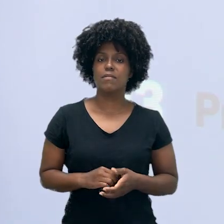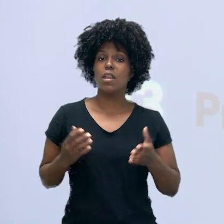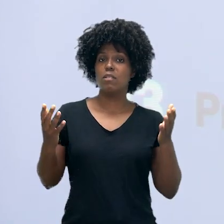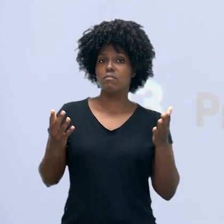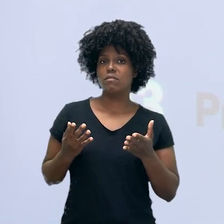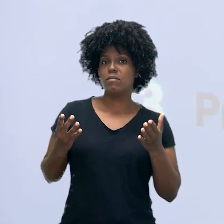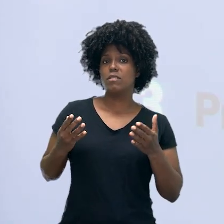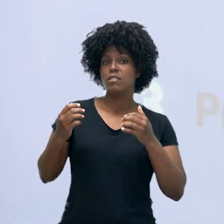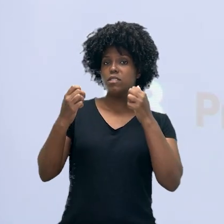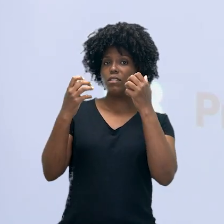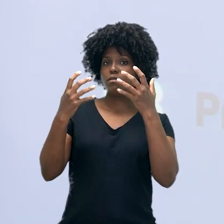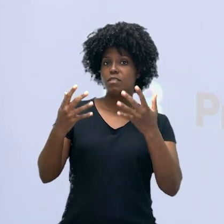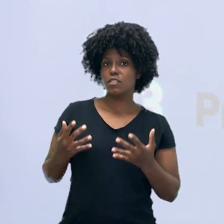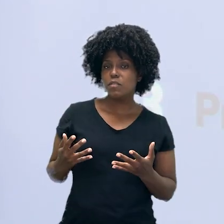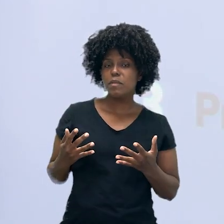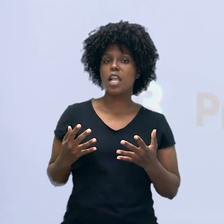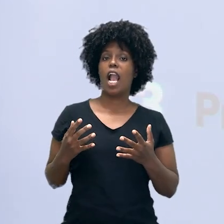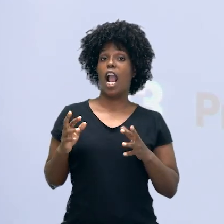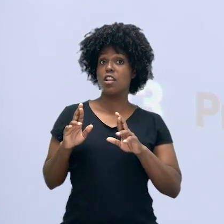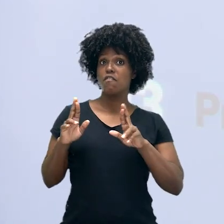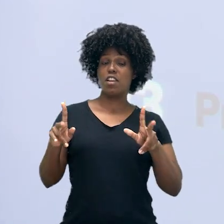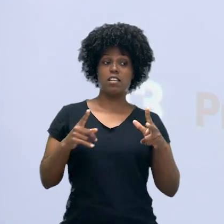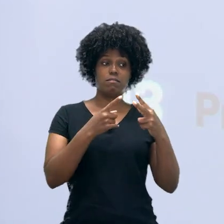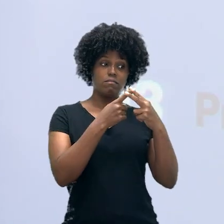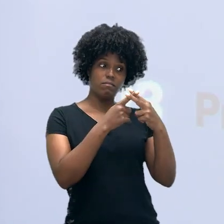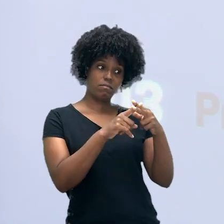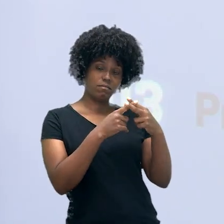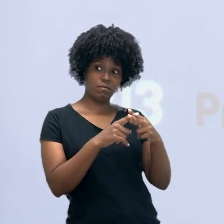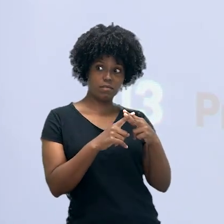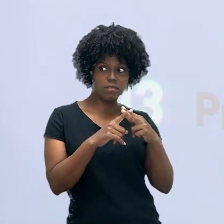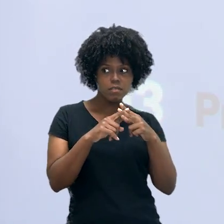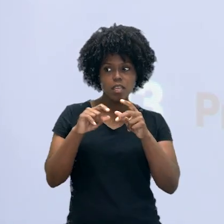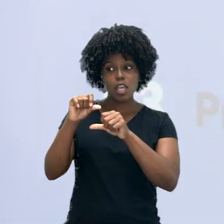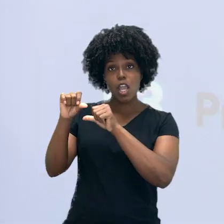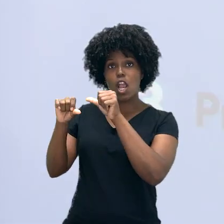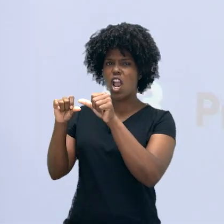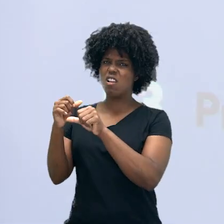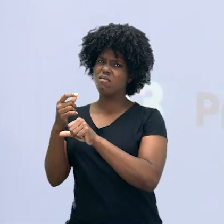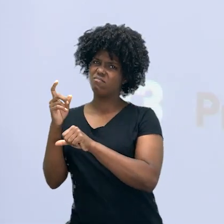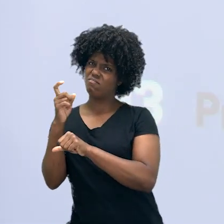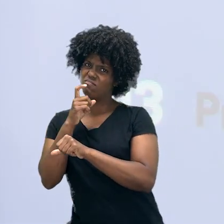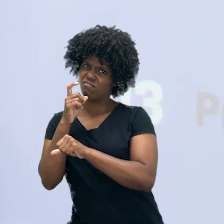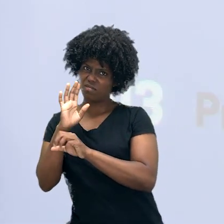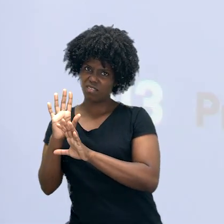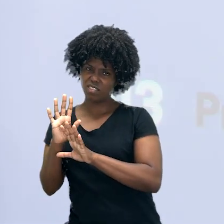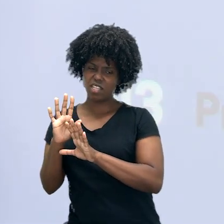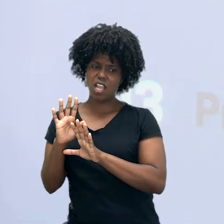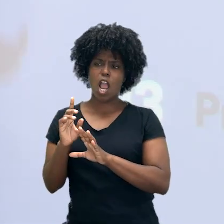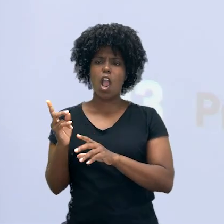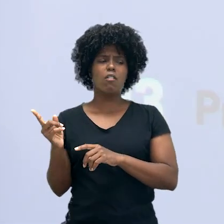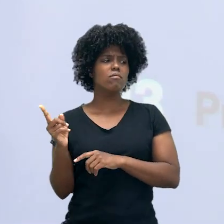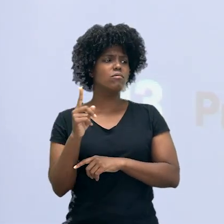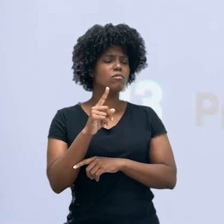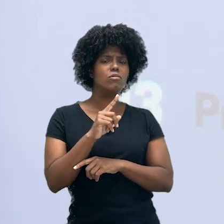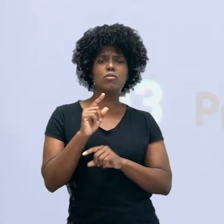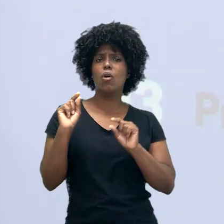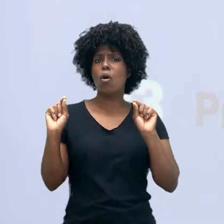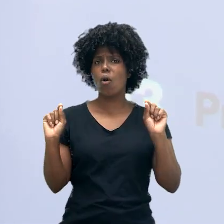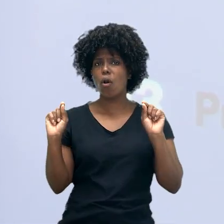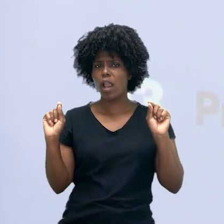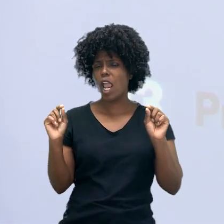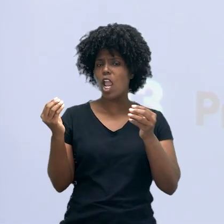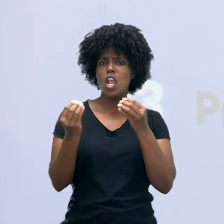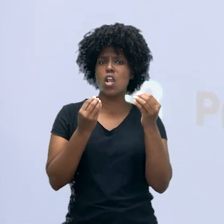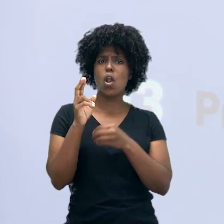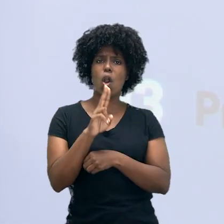Hoje a gente vai falar um pouco da diferença da edição de imagem para a manipulação de imagem, né? Qual que é a função de cada uma,